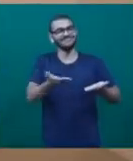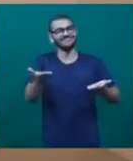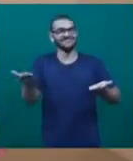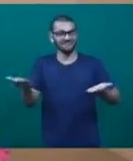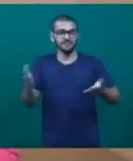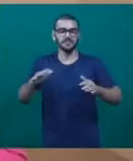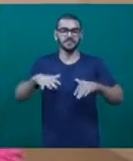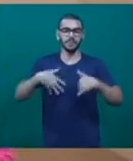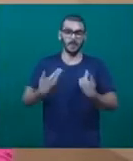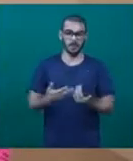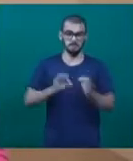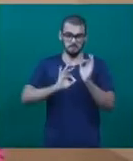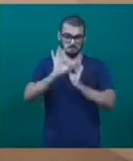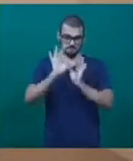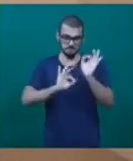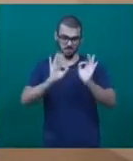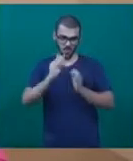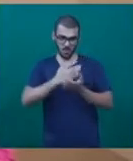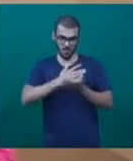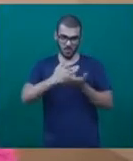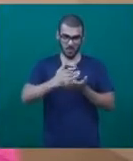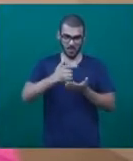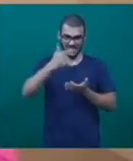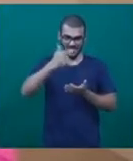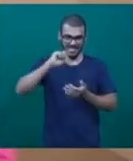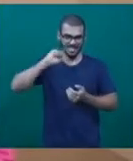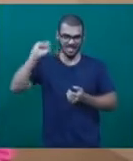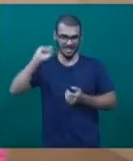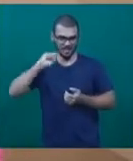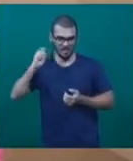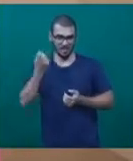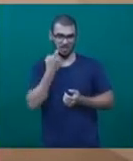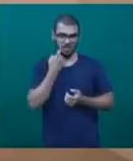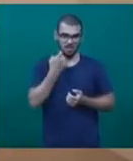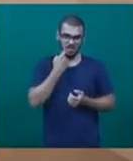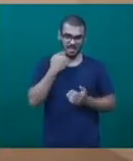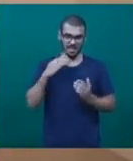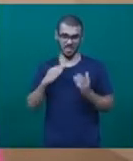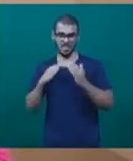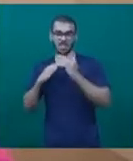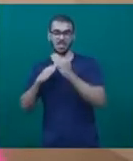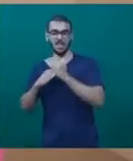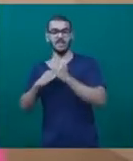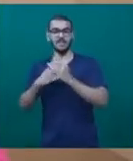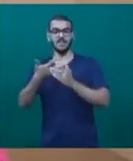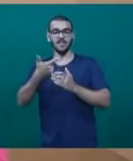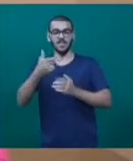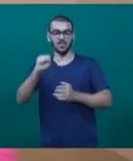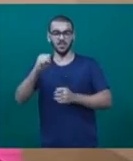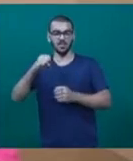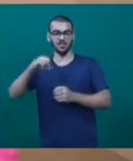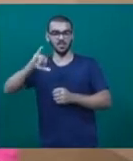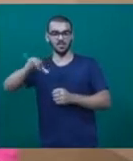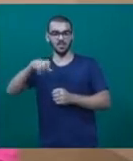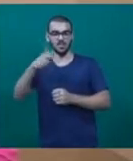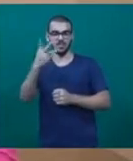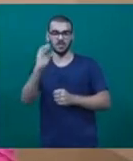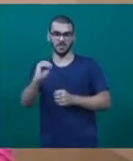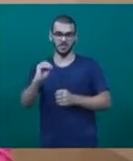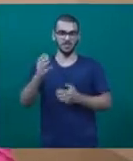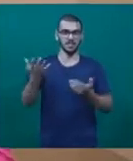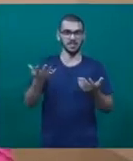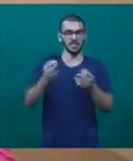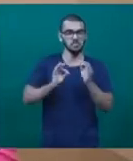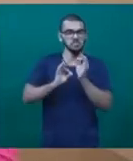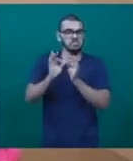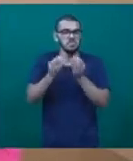U Notícias. O projeto começa dia 7 de abril, sexta-feira, e vai até o dia 28 de julho. Para saber mais